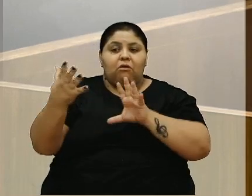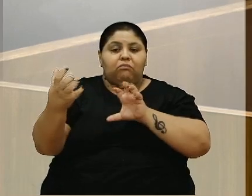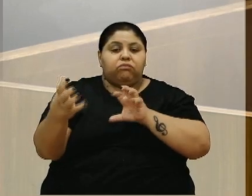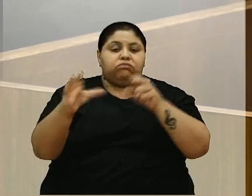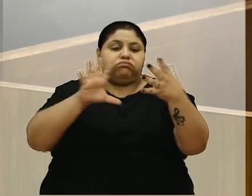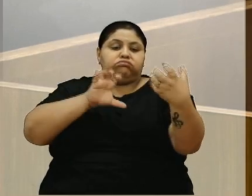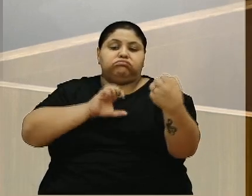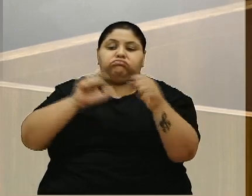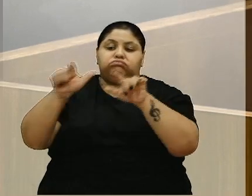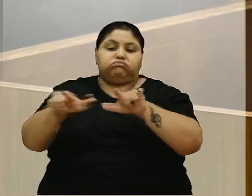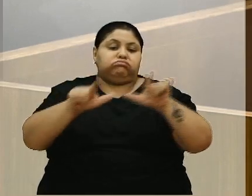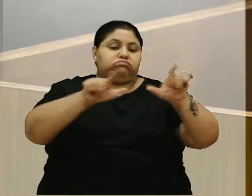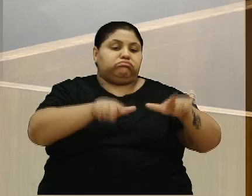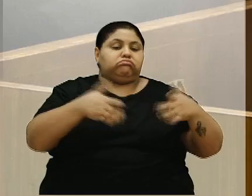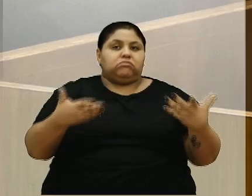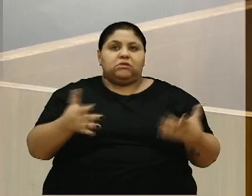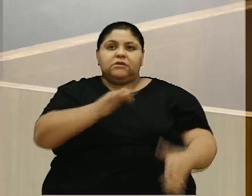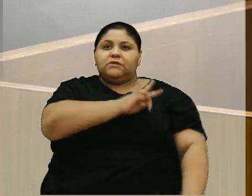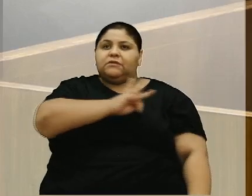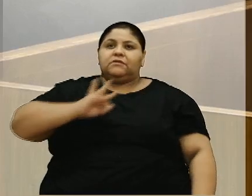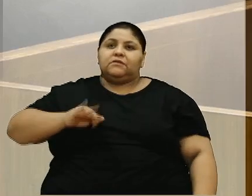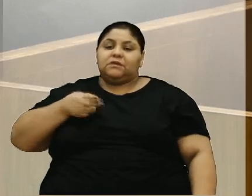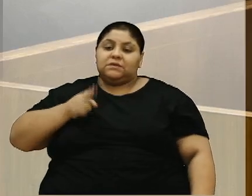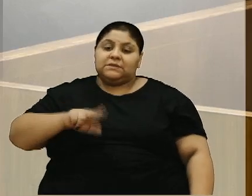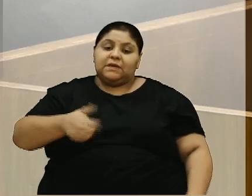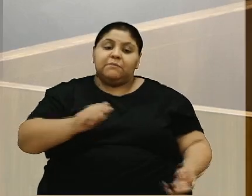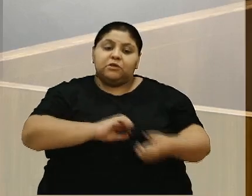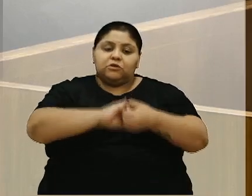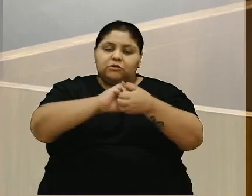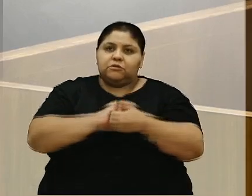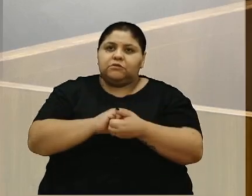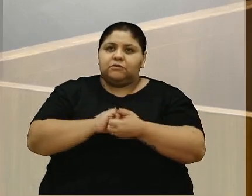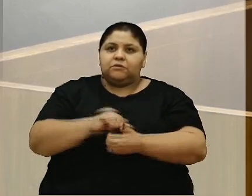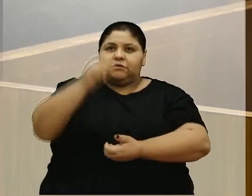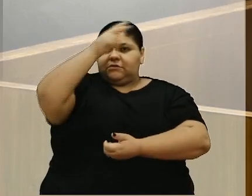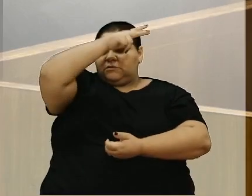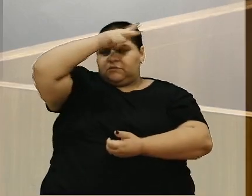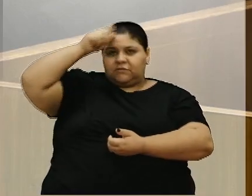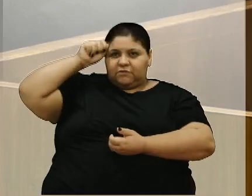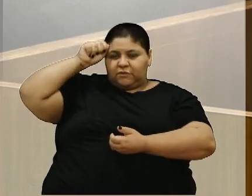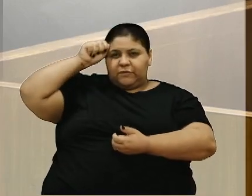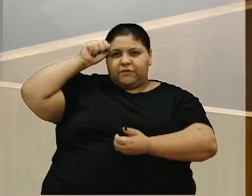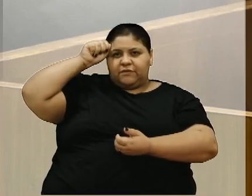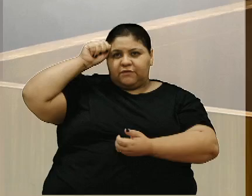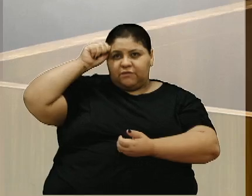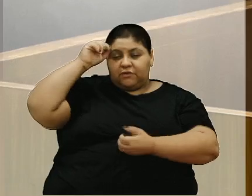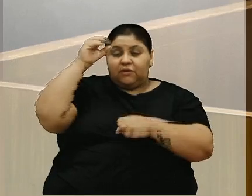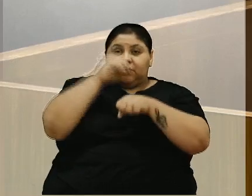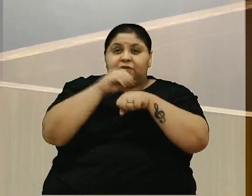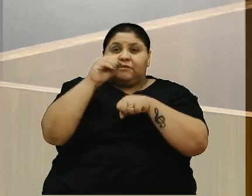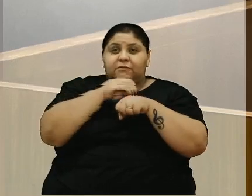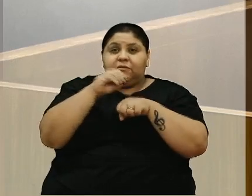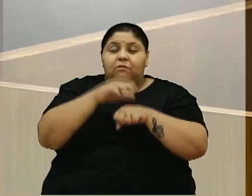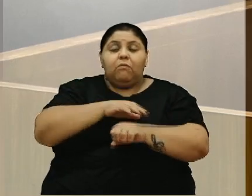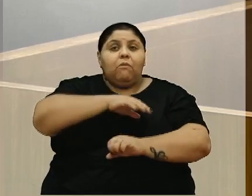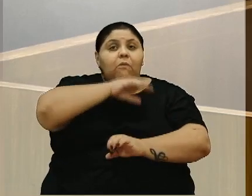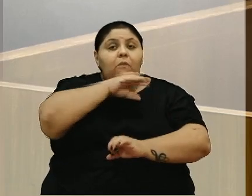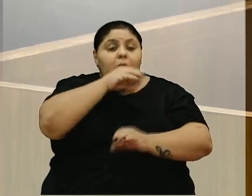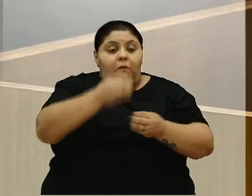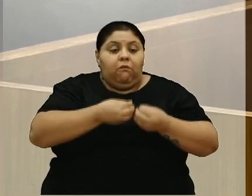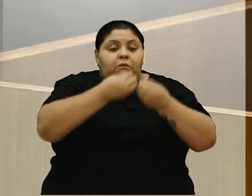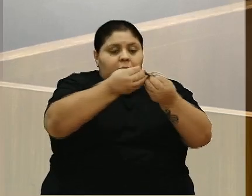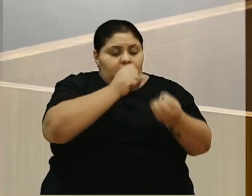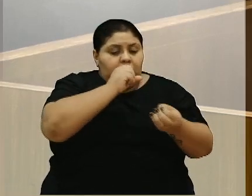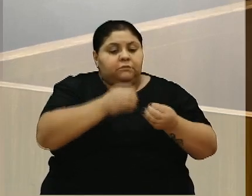campus? E Farroupilha sempre foi parceira nisso. Tanto é que o prefeito Clayton, na época, sugeriu um terreno, inclusive doou o